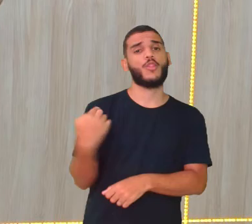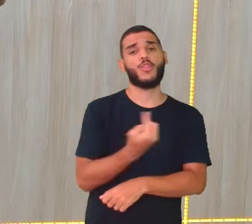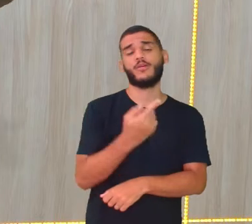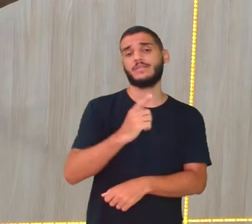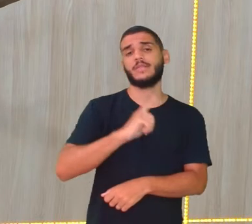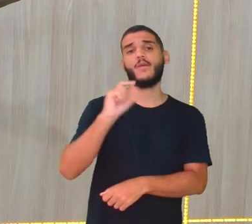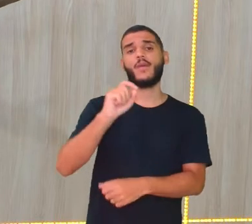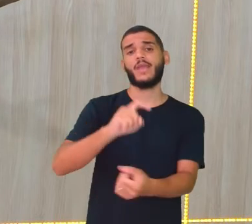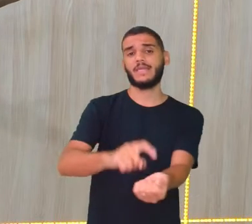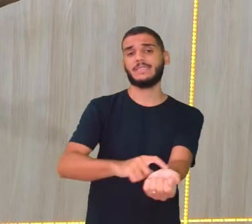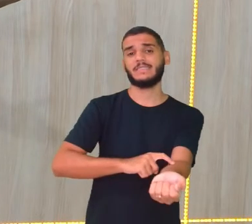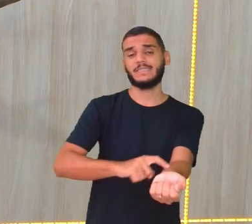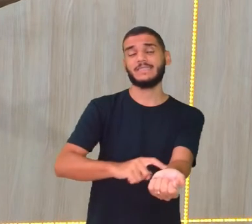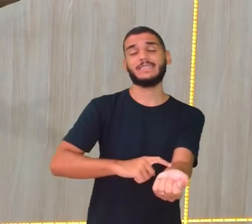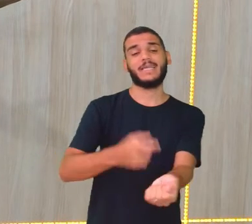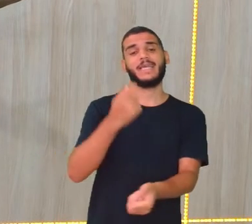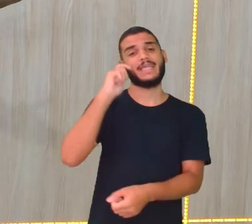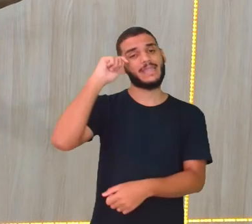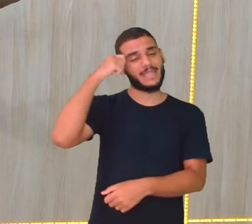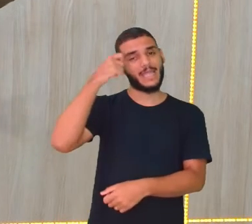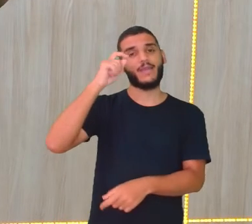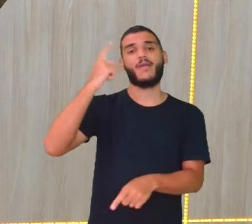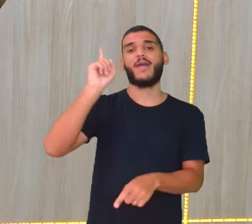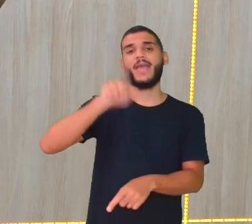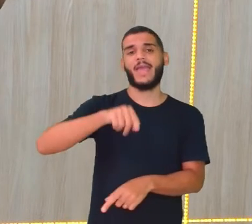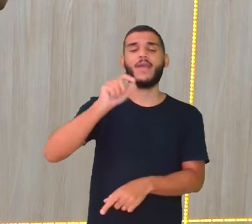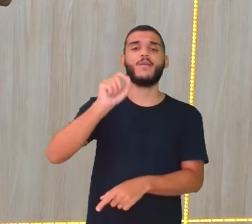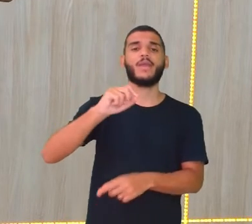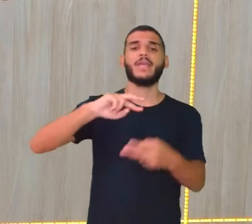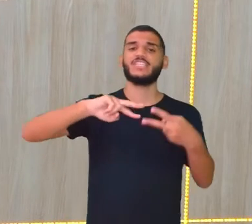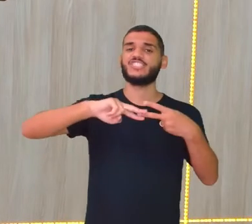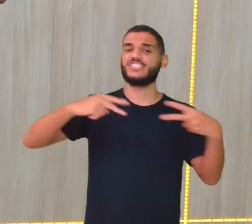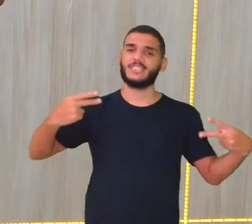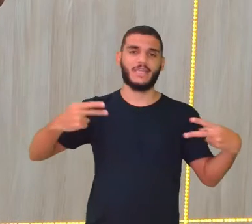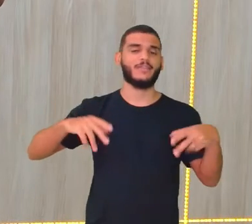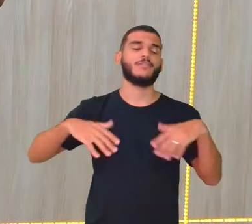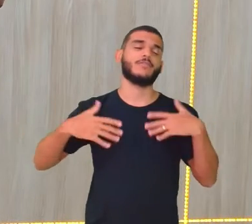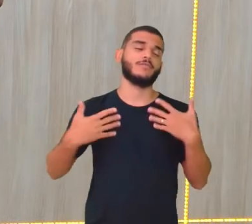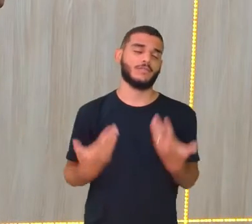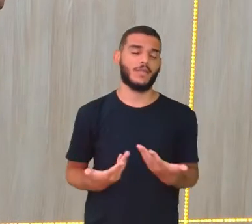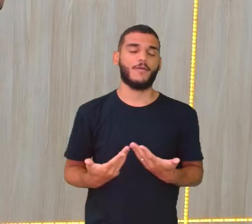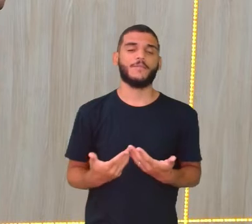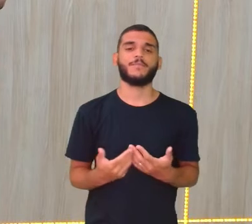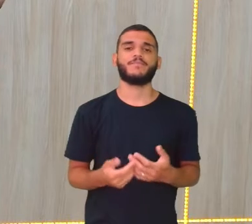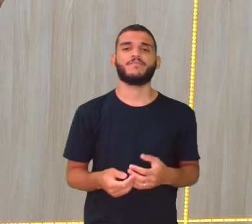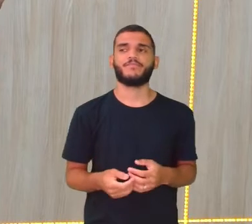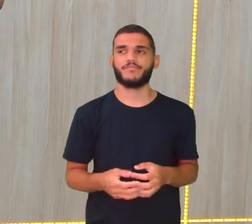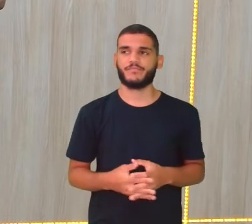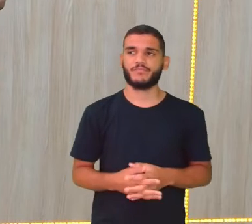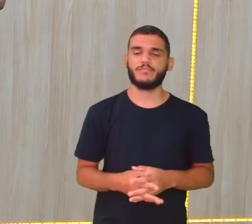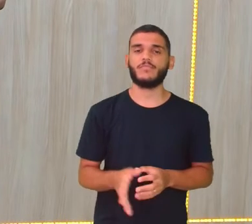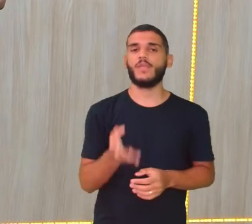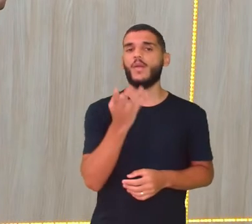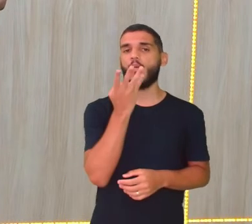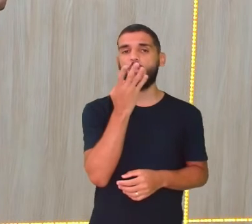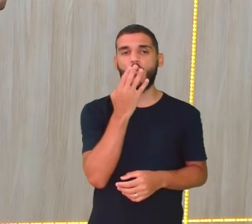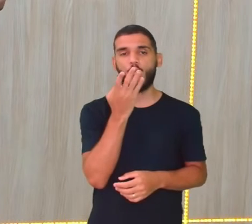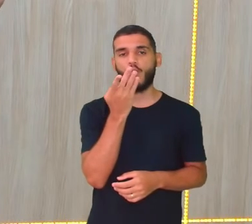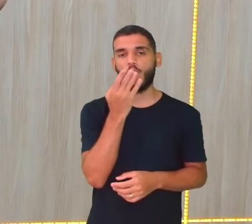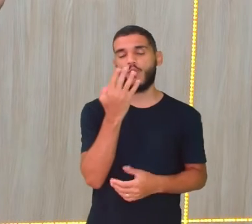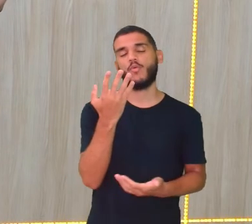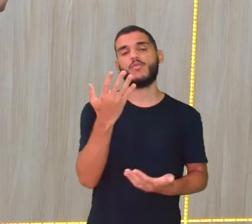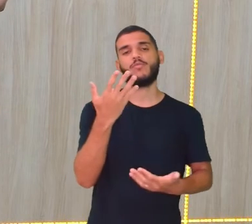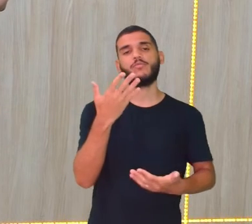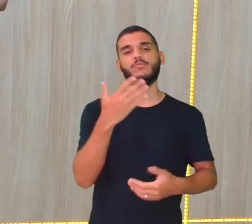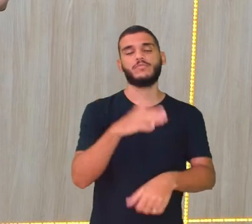tá? Porque é da nossa herança, tá certo? Então, por mais que o nosso fenótipo, né? Lembrando aqui a parte de ciências, né?